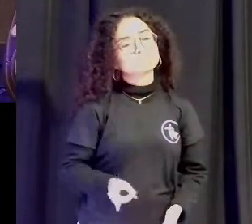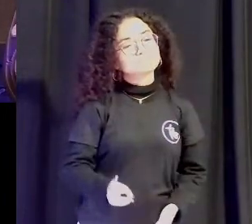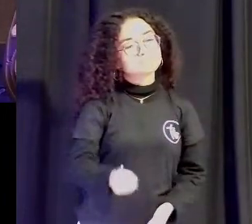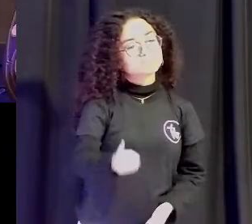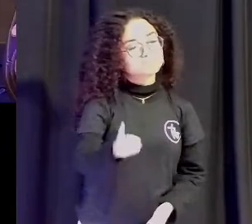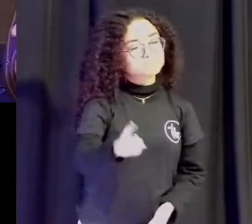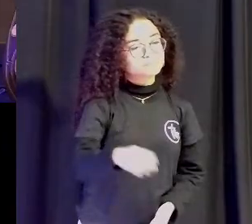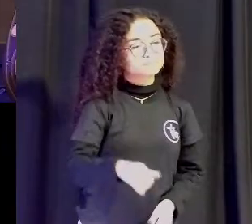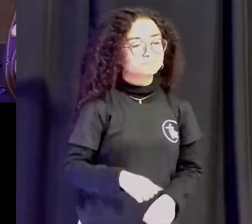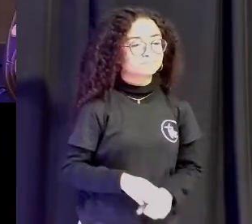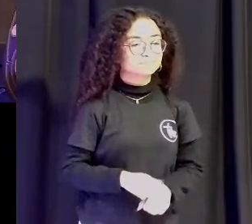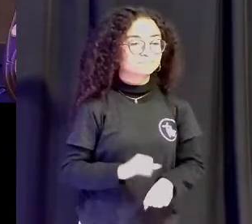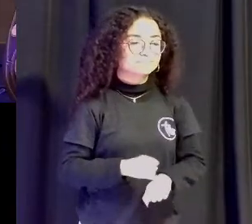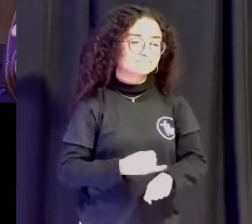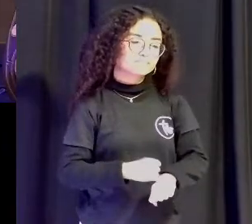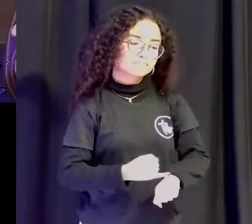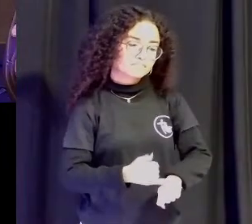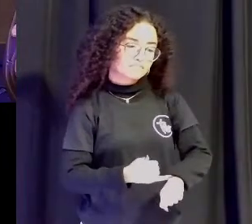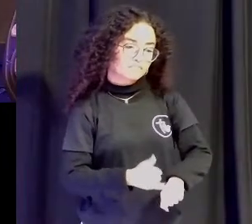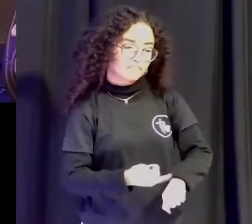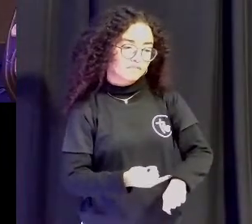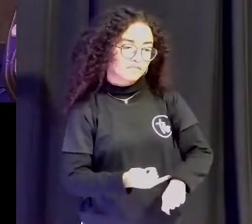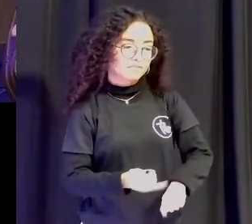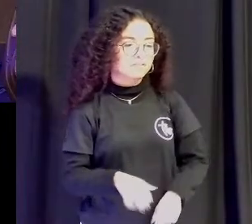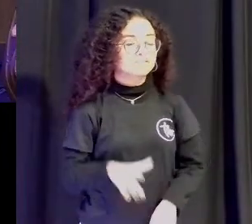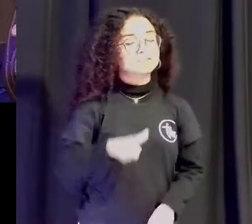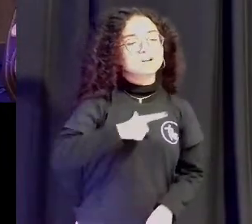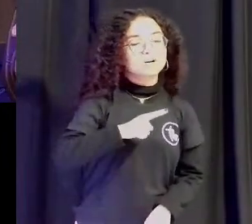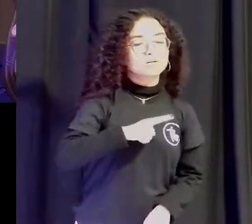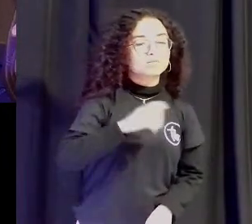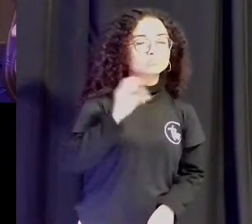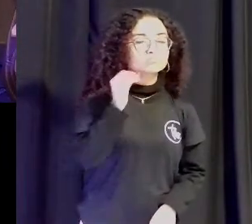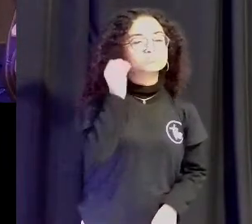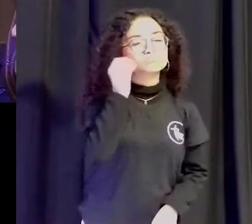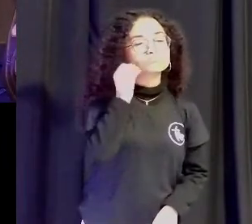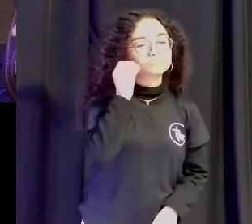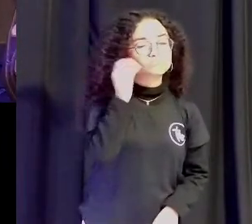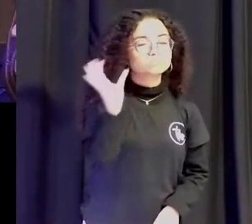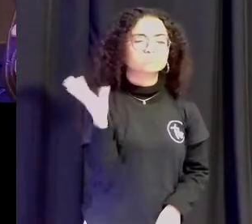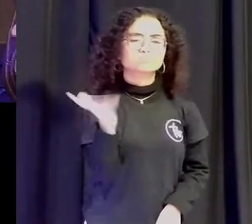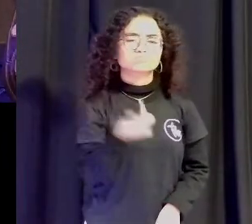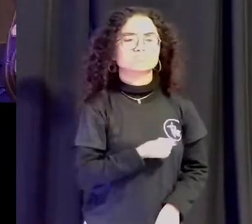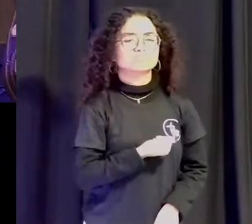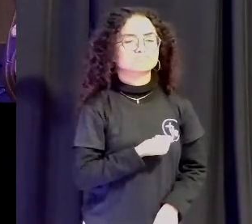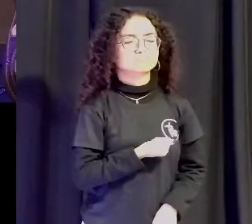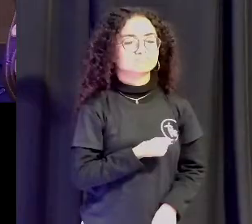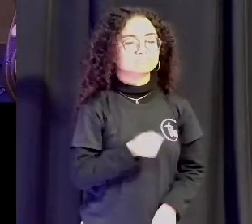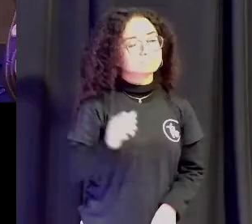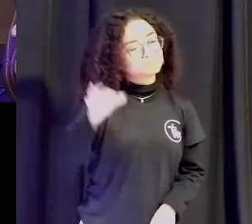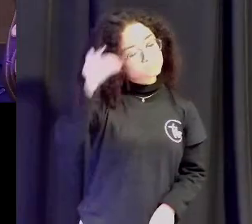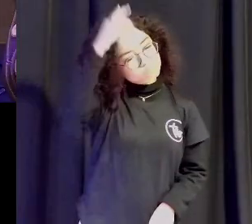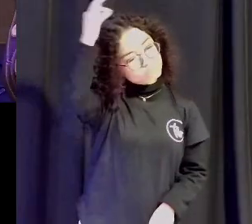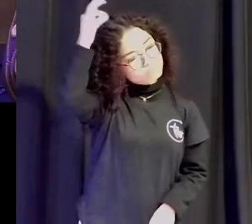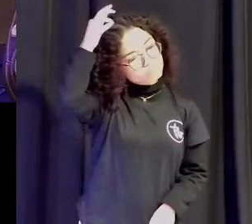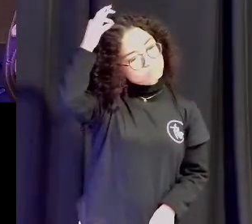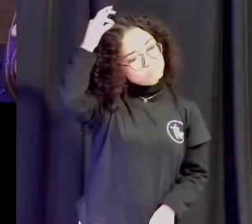Jerusalém, e ali em Jerusalém tiveram uma experiência sobrenatural com o Espírito Santo.